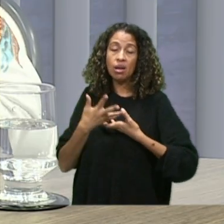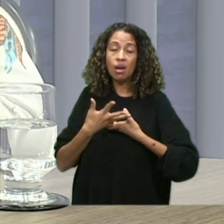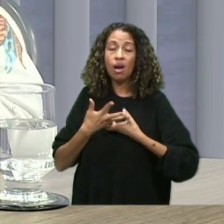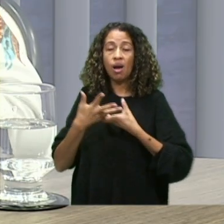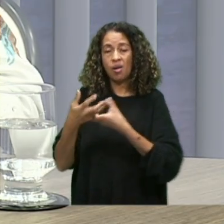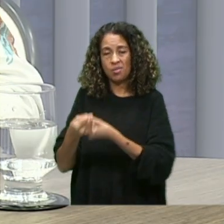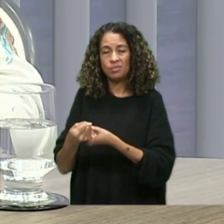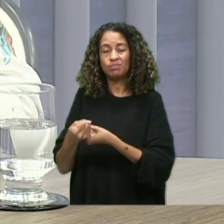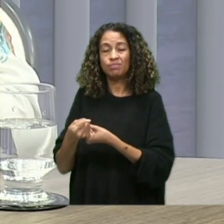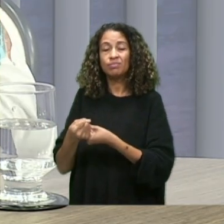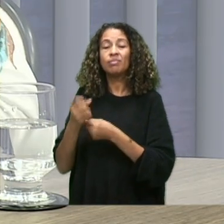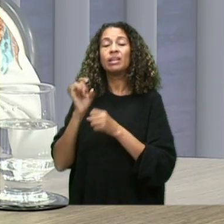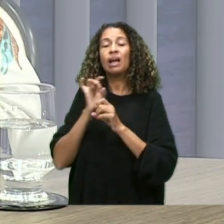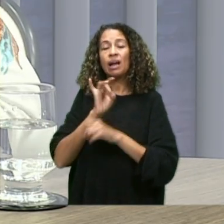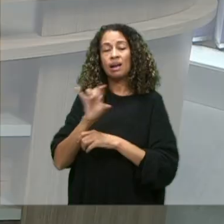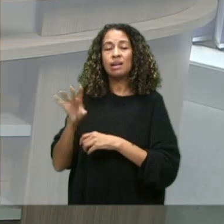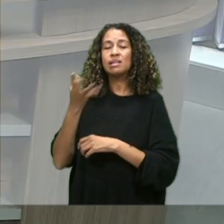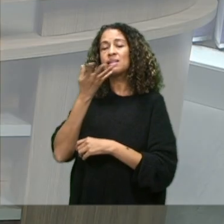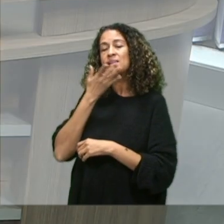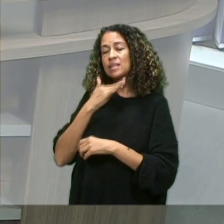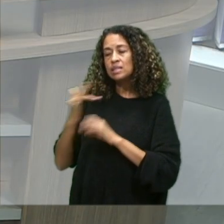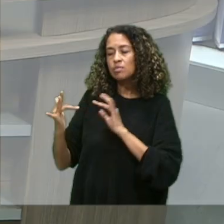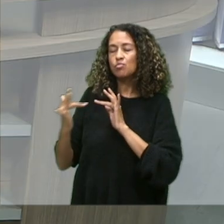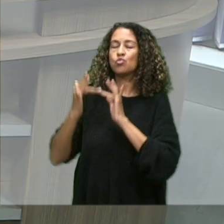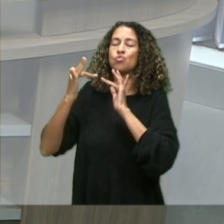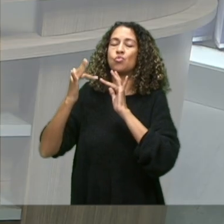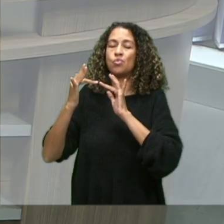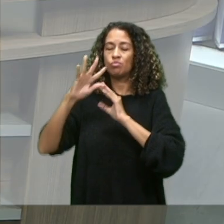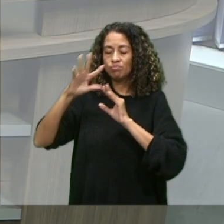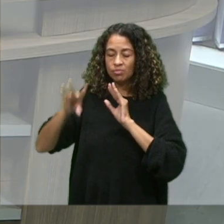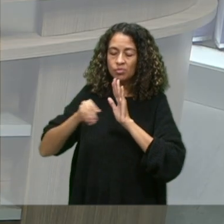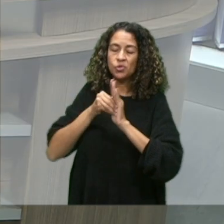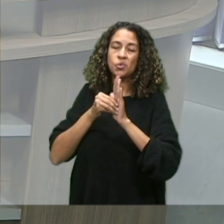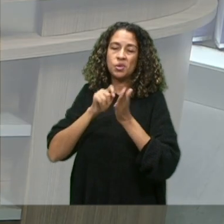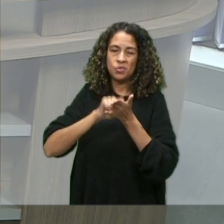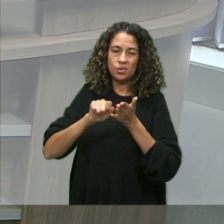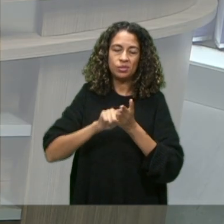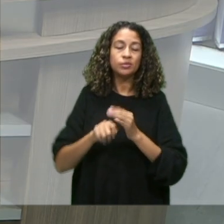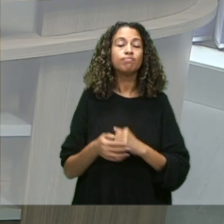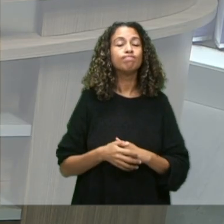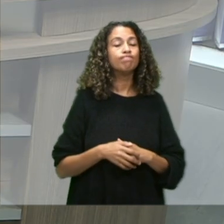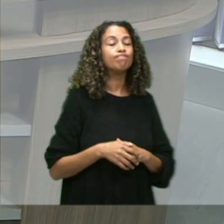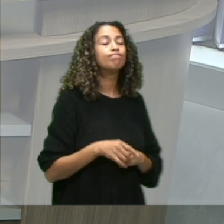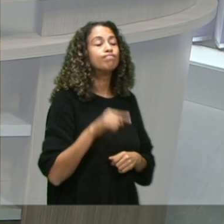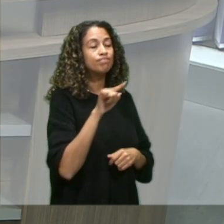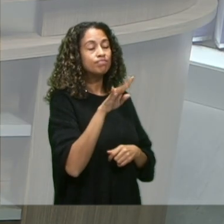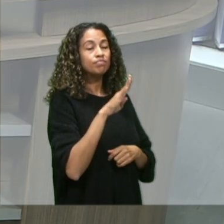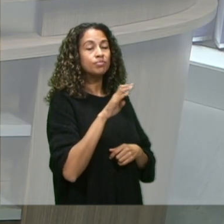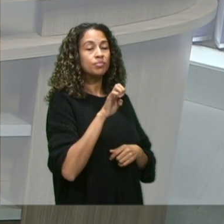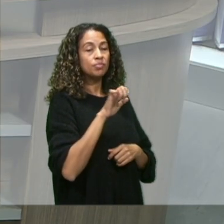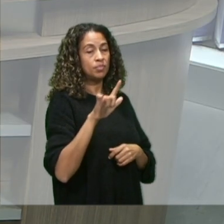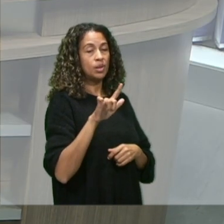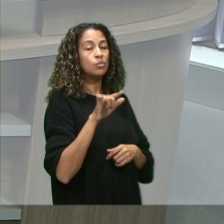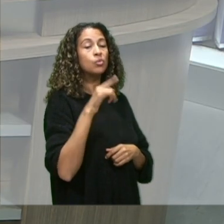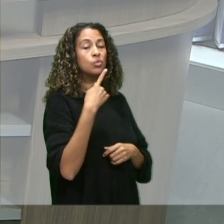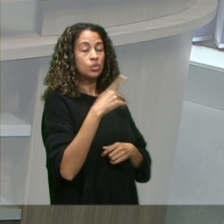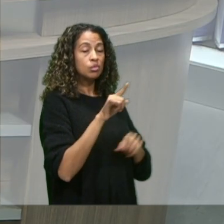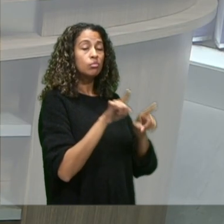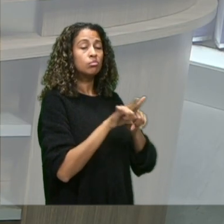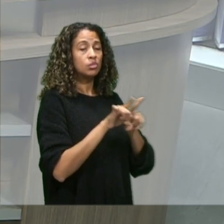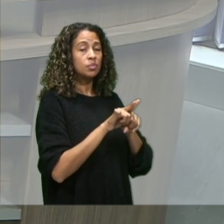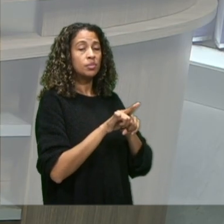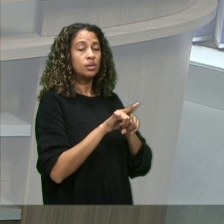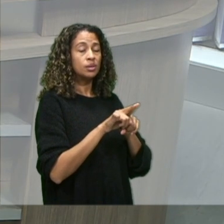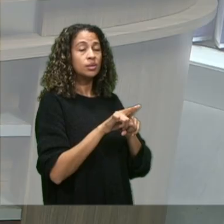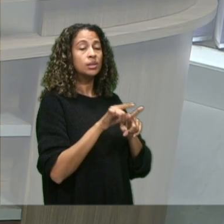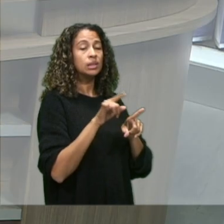que passou na minha vida tem um pedacinho dentro dele lá. E Bel, eu vi o teu livro também, ele também